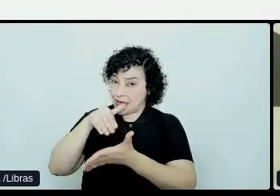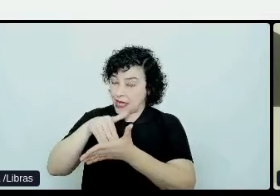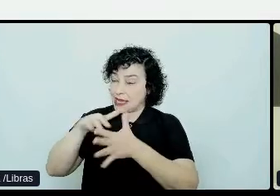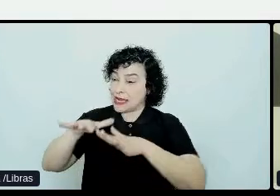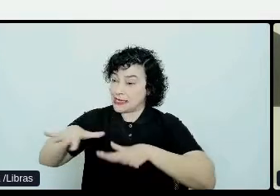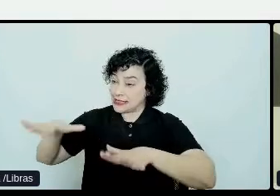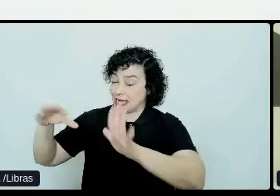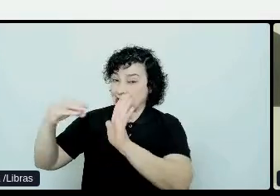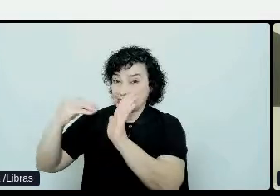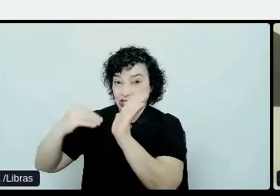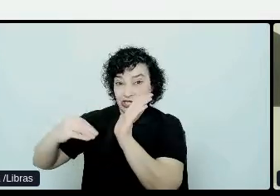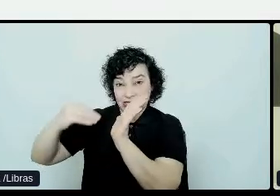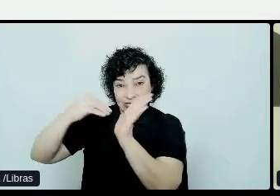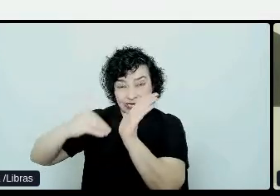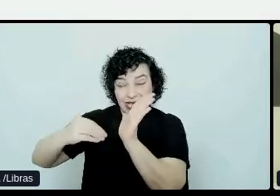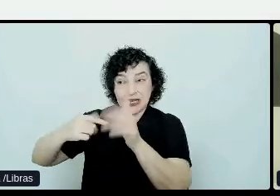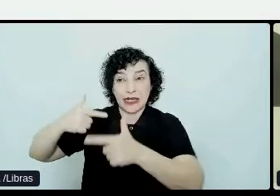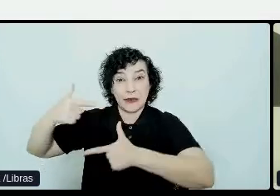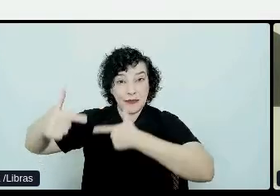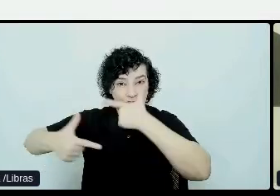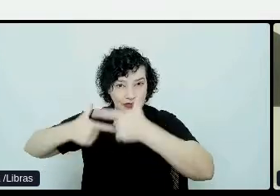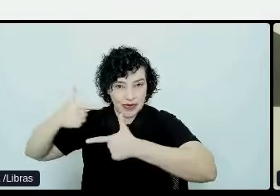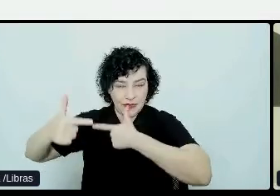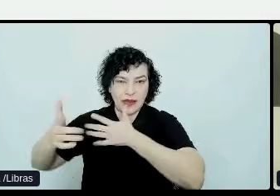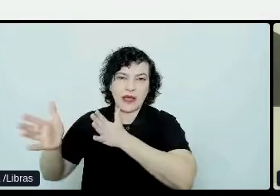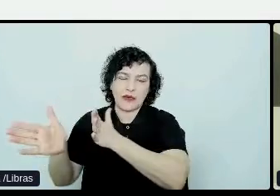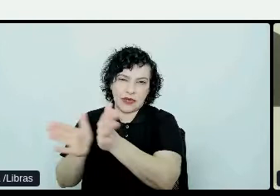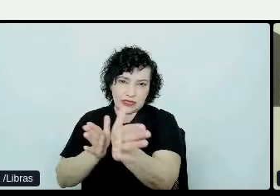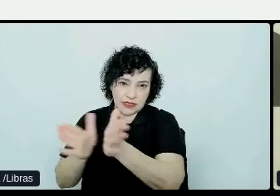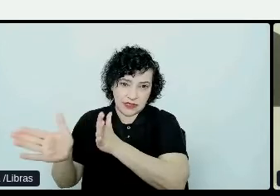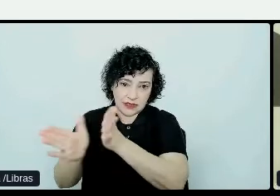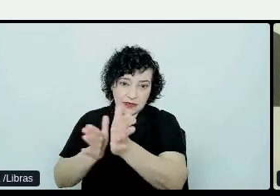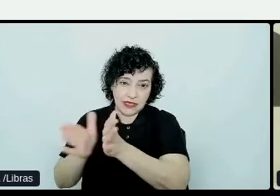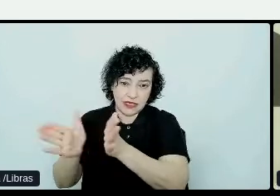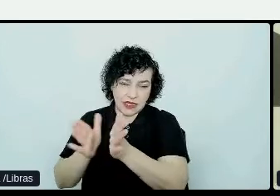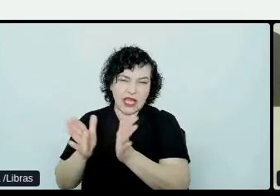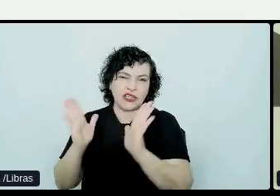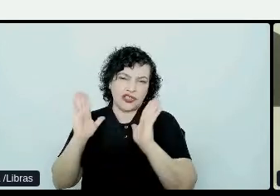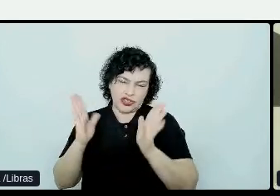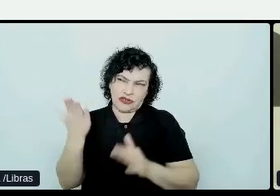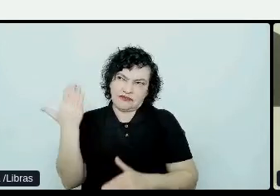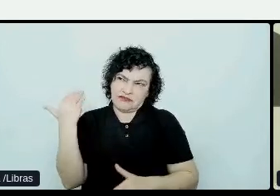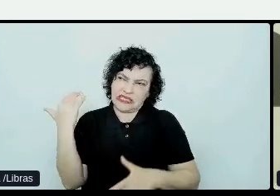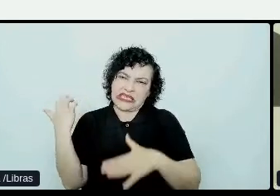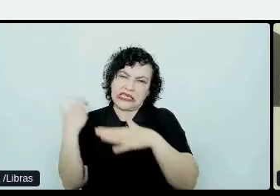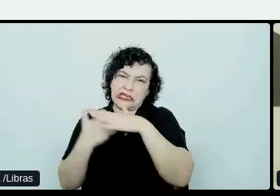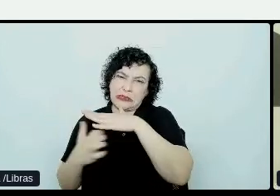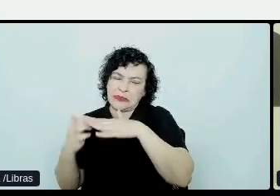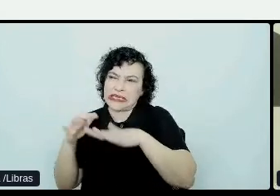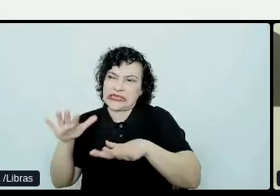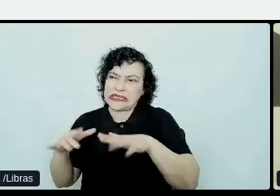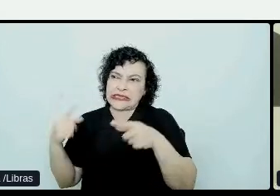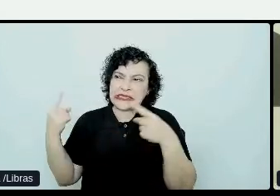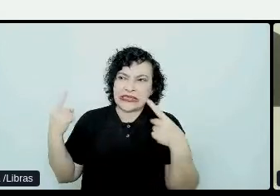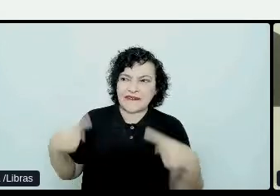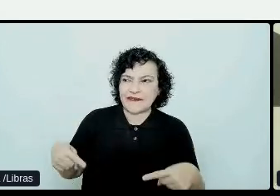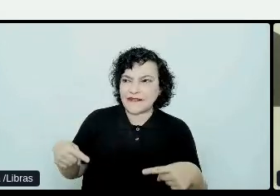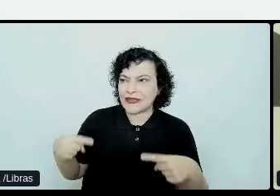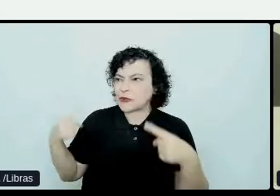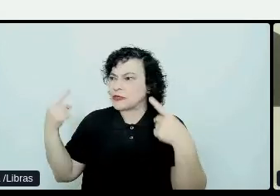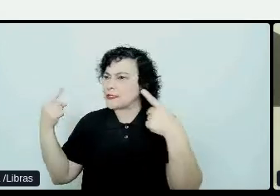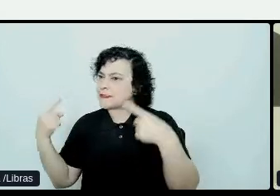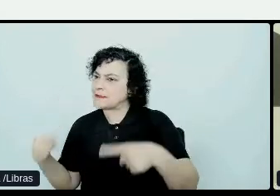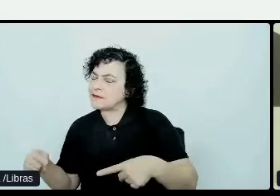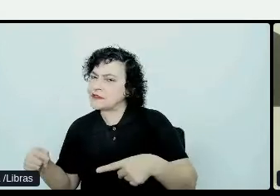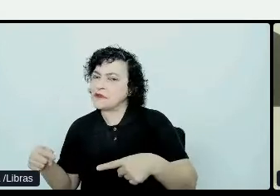com acessibilidade nos lugares que eu trabalhei, né. Então, eu encontrava vários desafios, né, e conversando